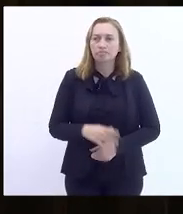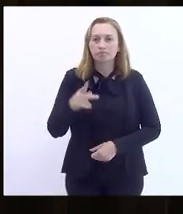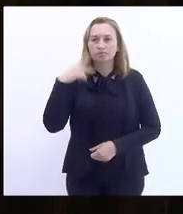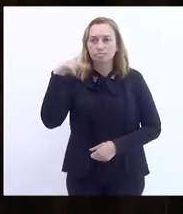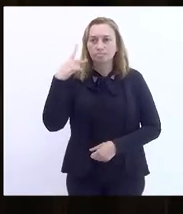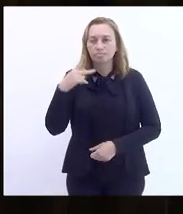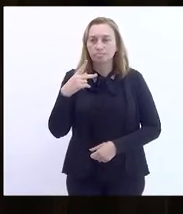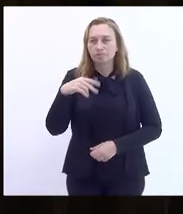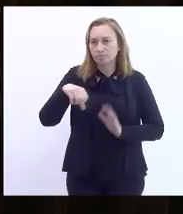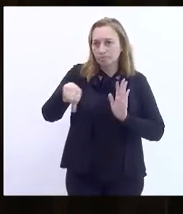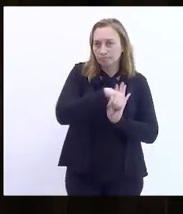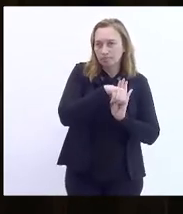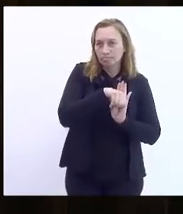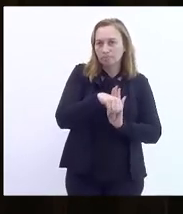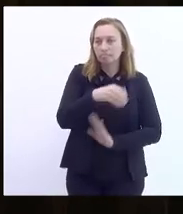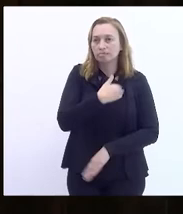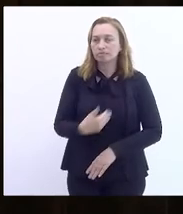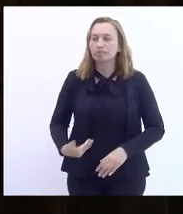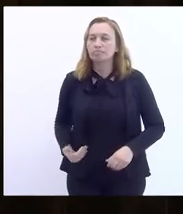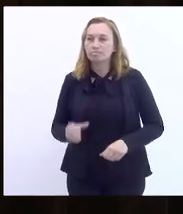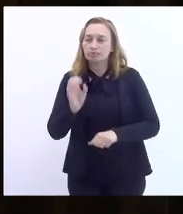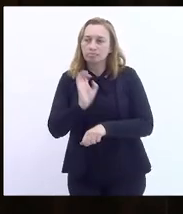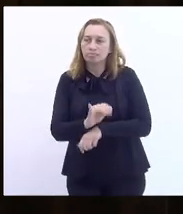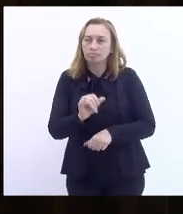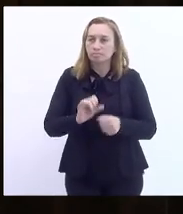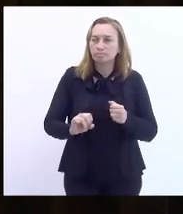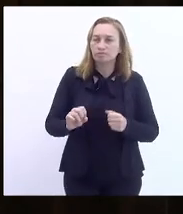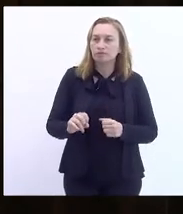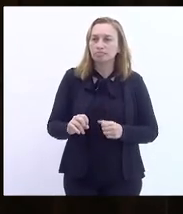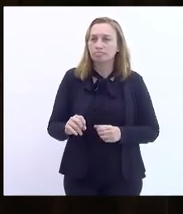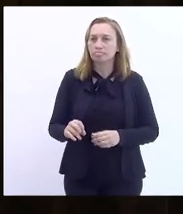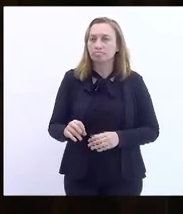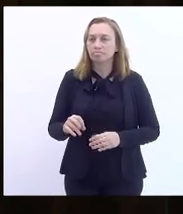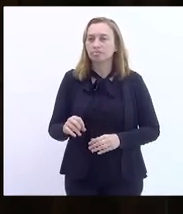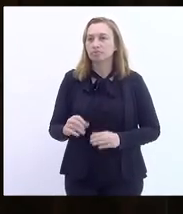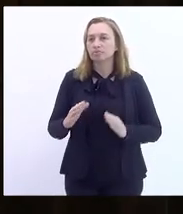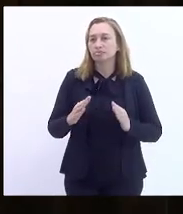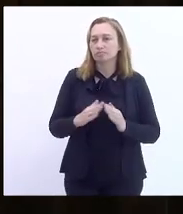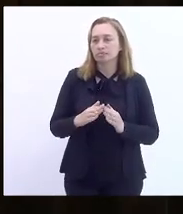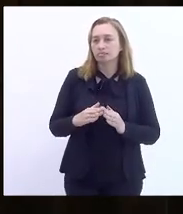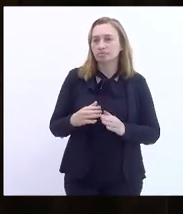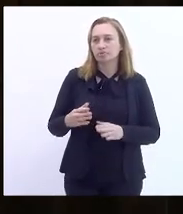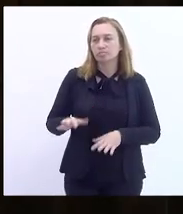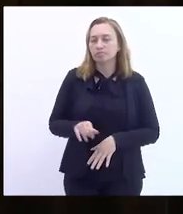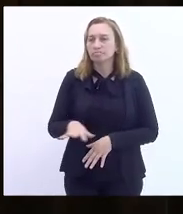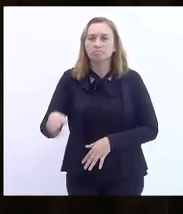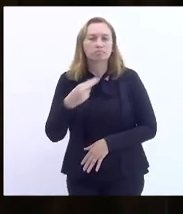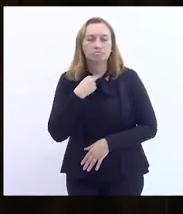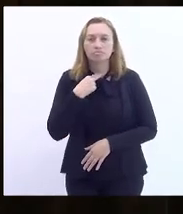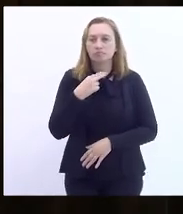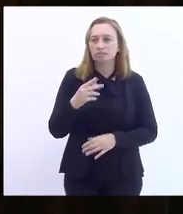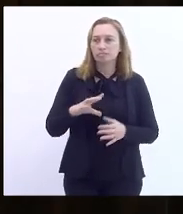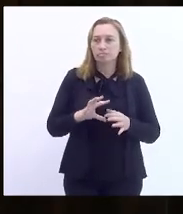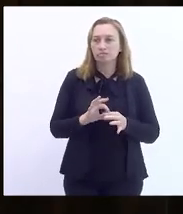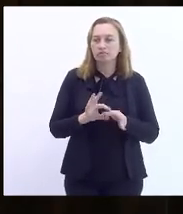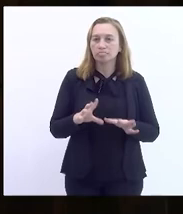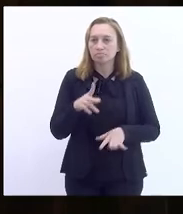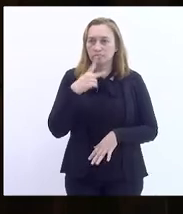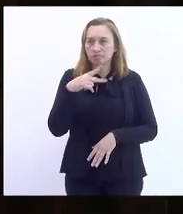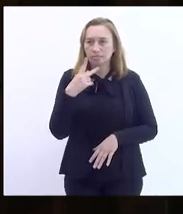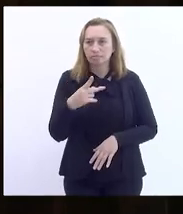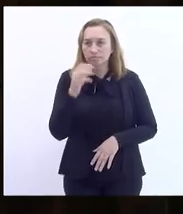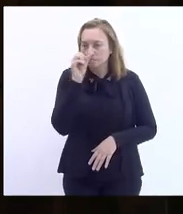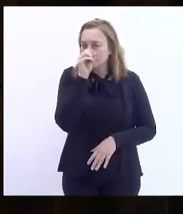criminosa que o Governo do Estado faz com os moradores das favelas né E a gente não pode ter medo de dizer isso é